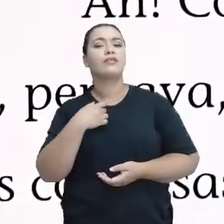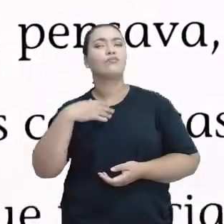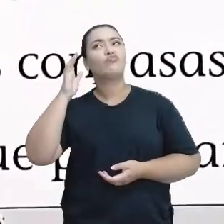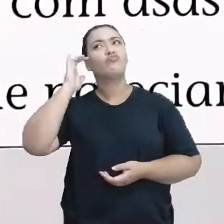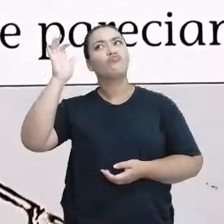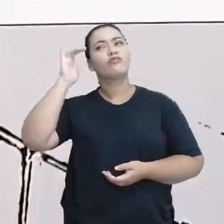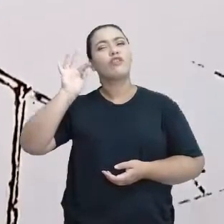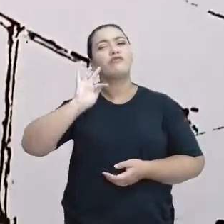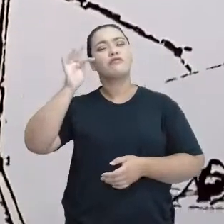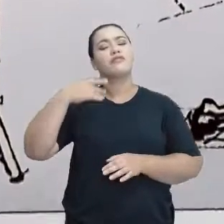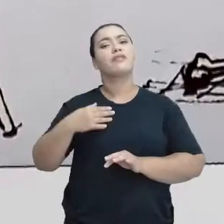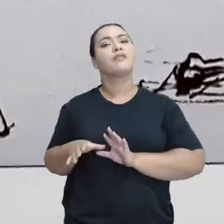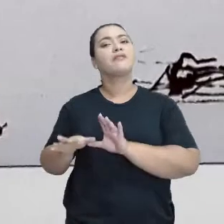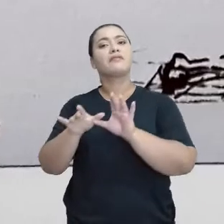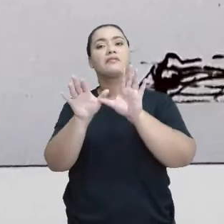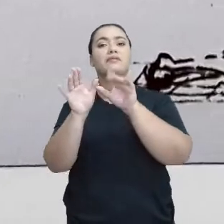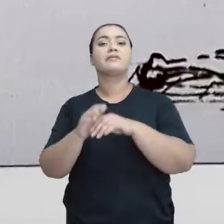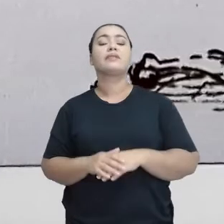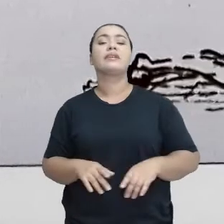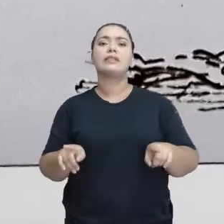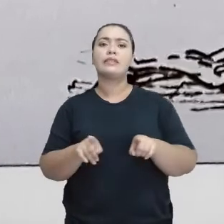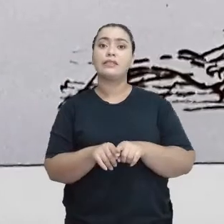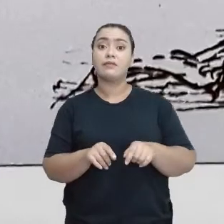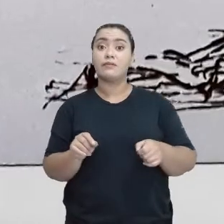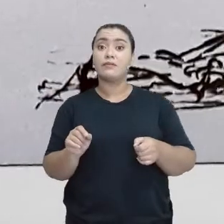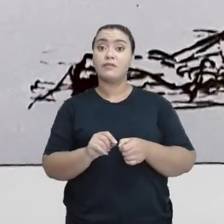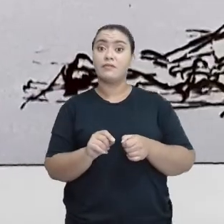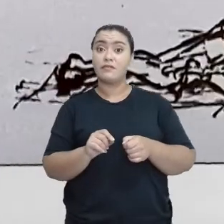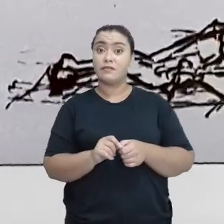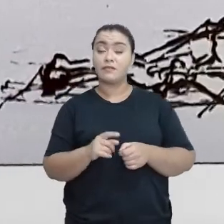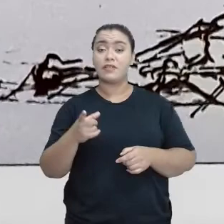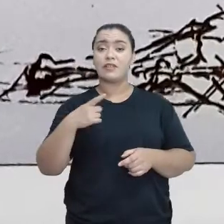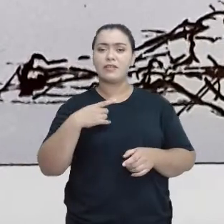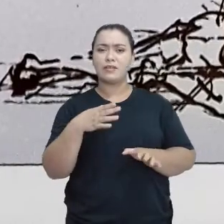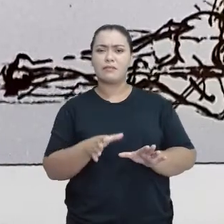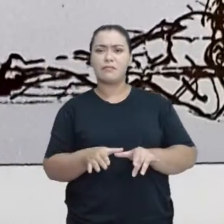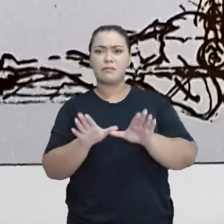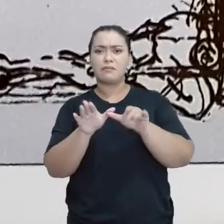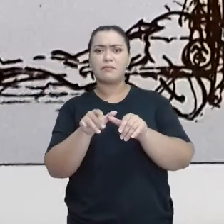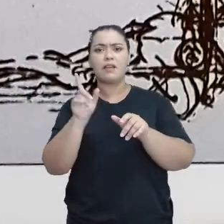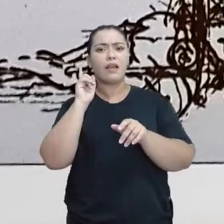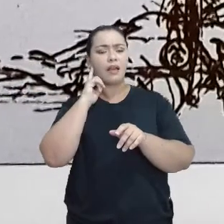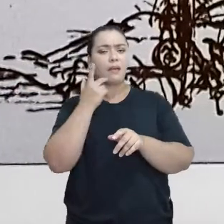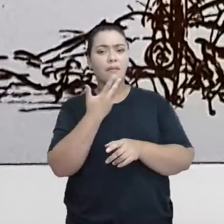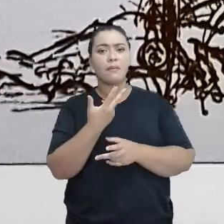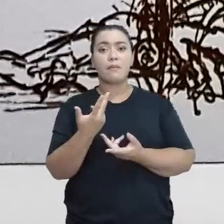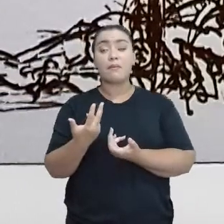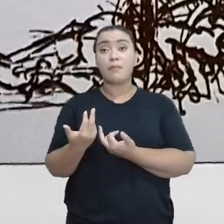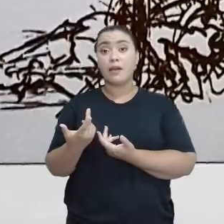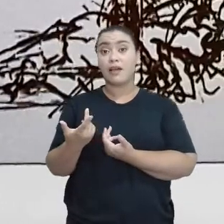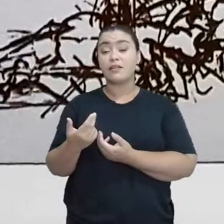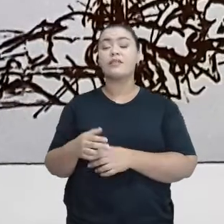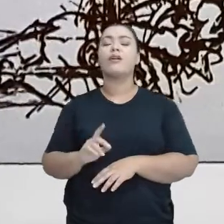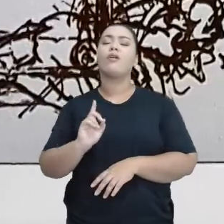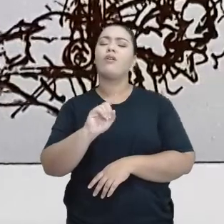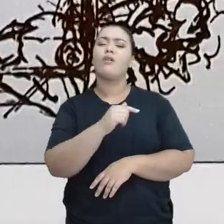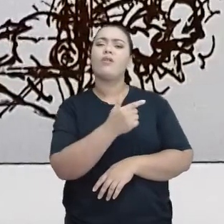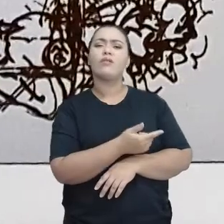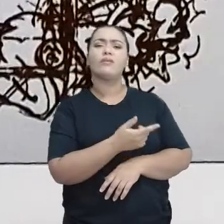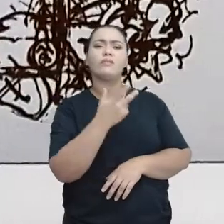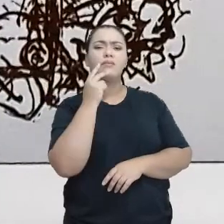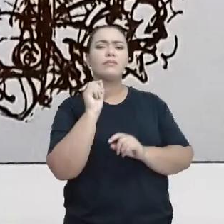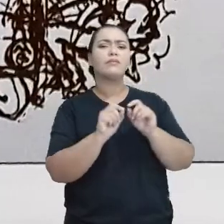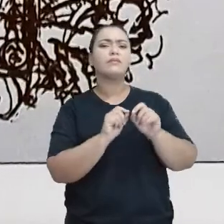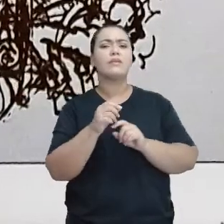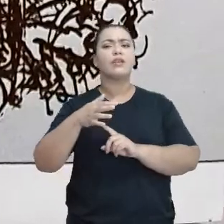sonhava. E assim desenhou máquinas voadoras, umas com asas que batiam como as de um pássaro e outras que pareciam